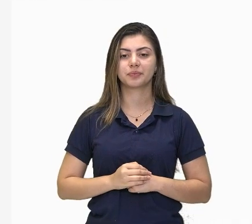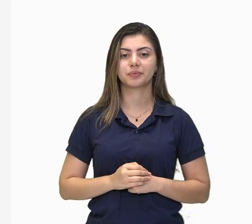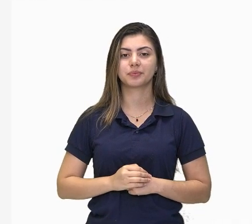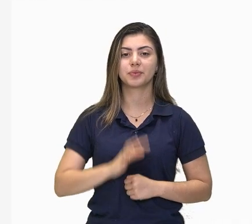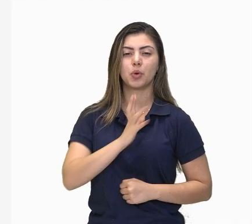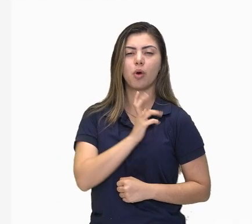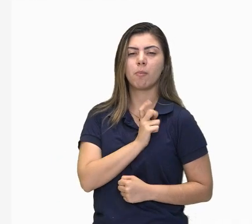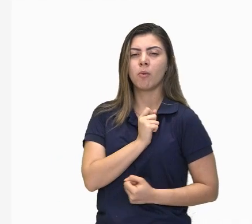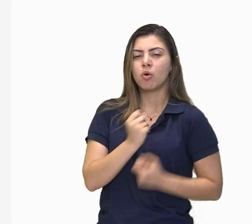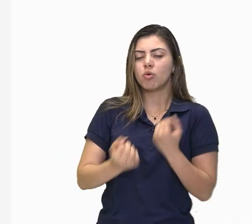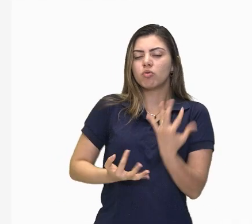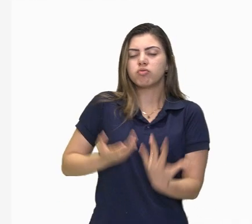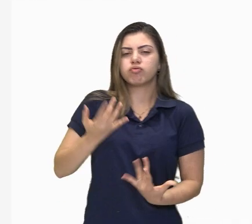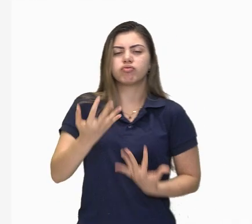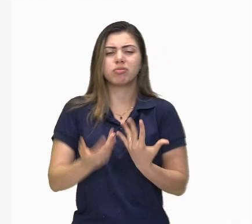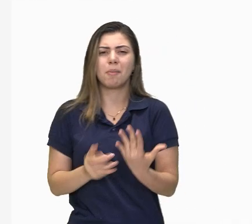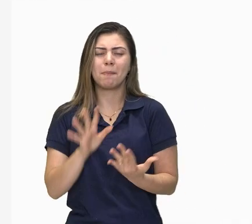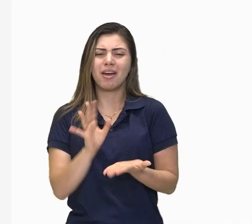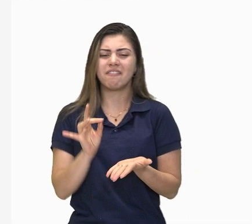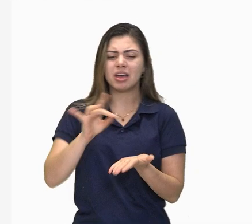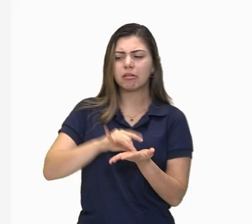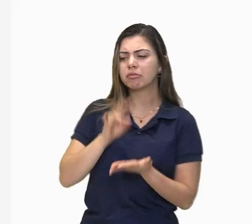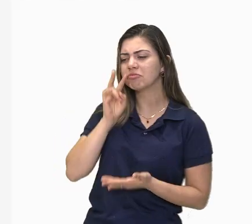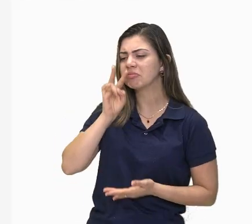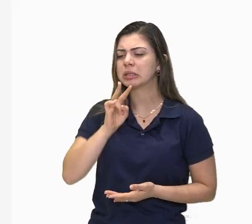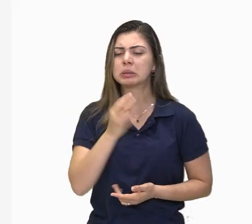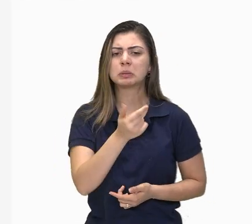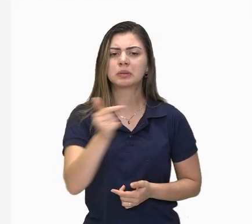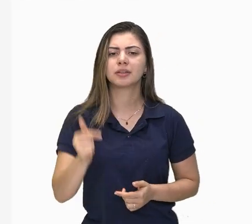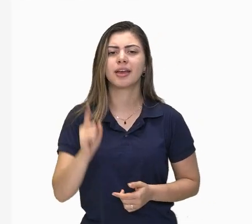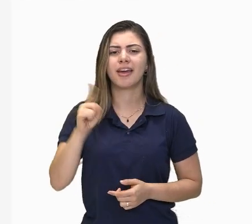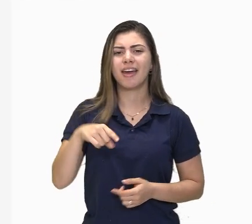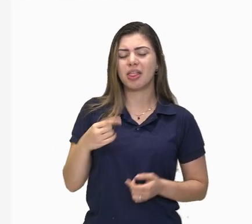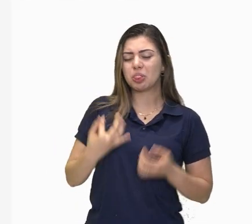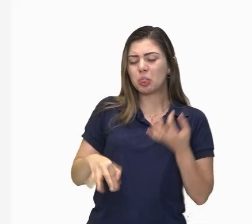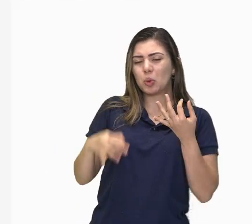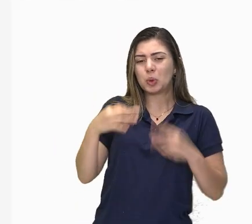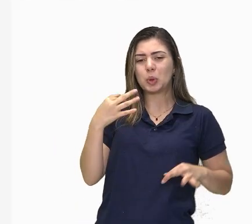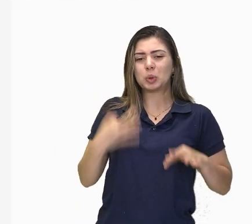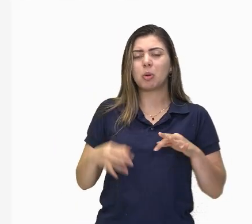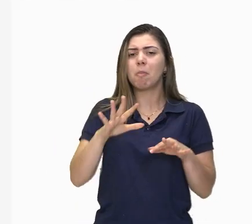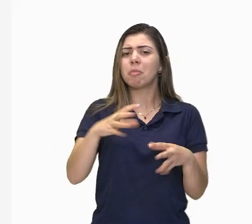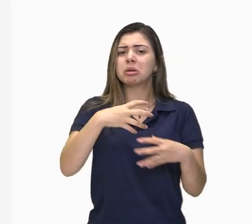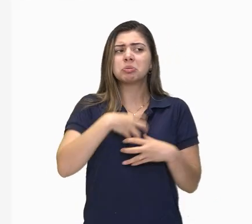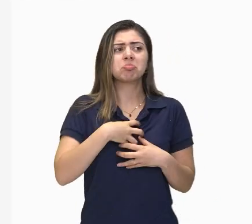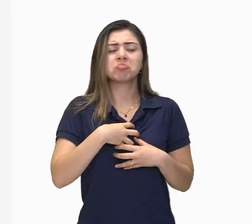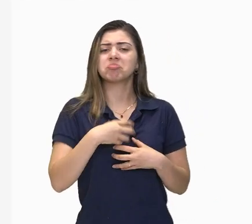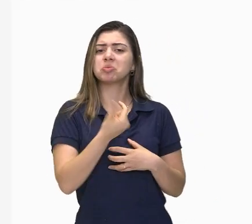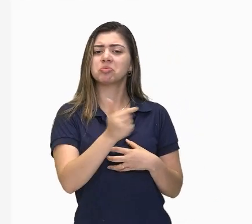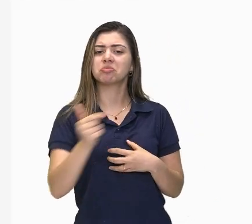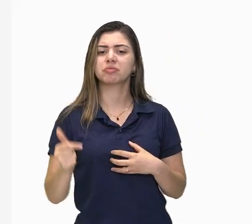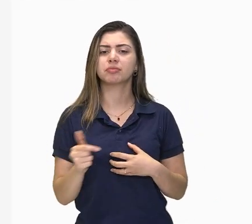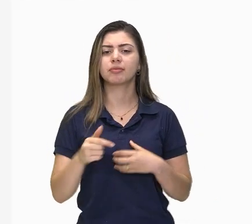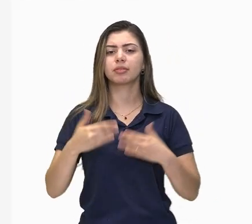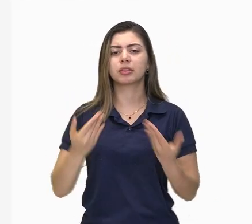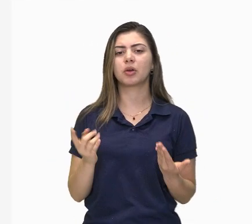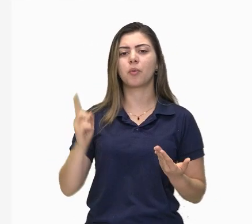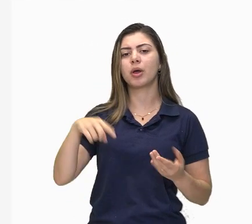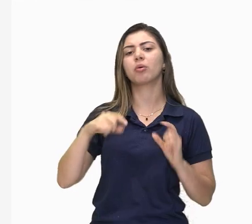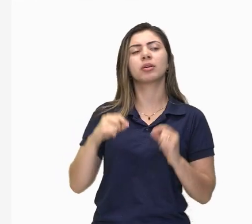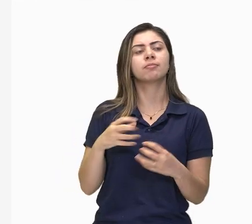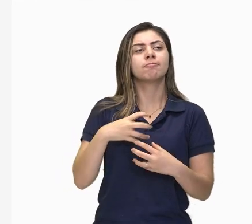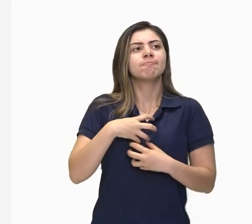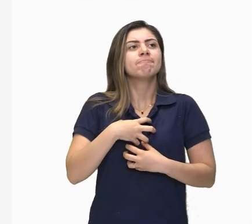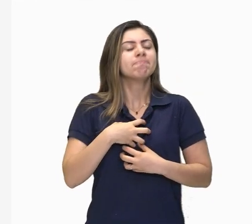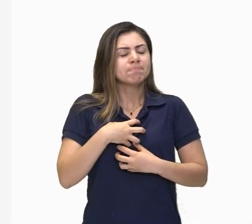Amor é fogo que arde sem se ver. É ferida que dói e não se sente. É um contentamento